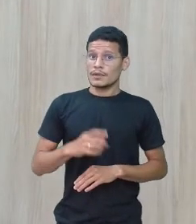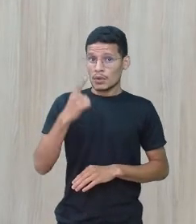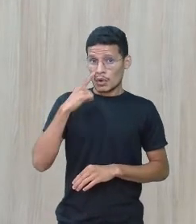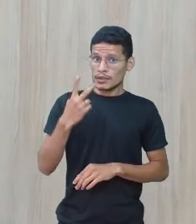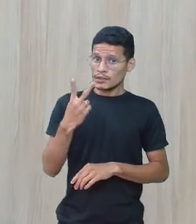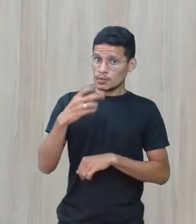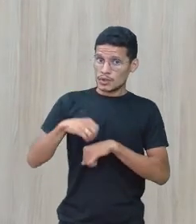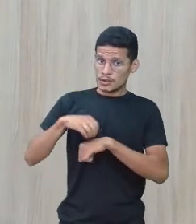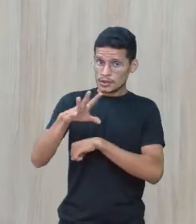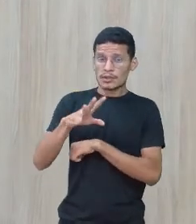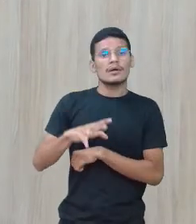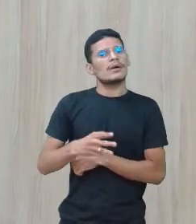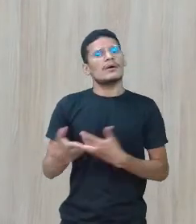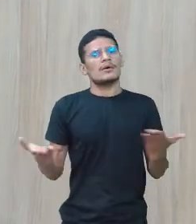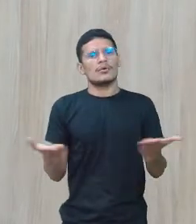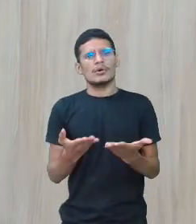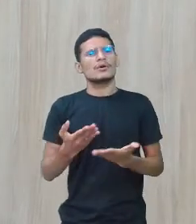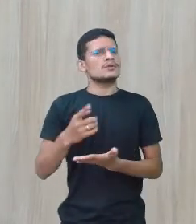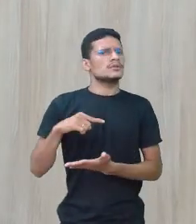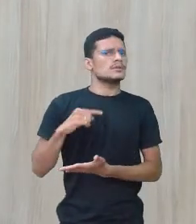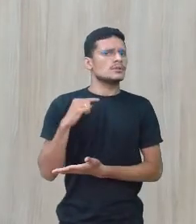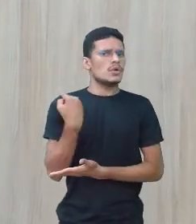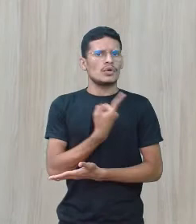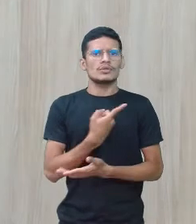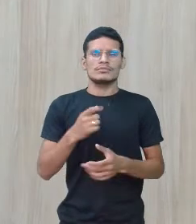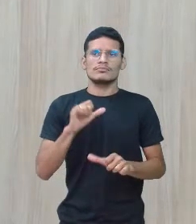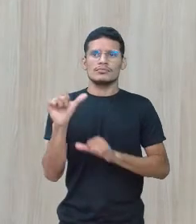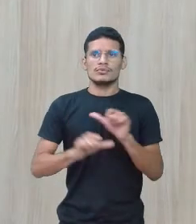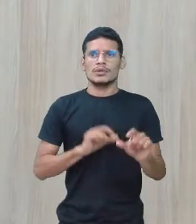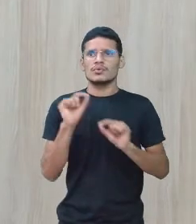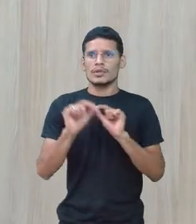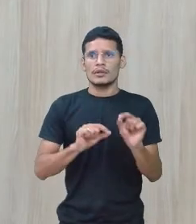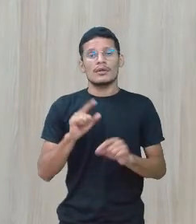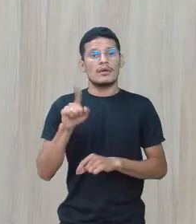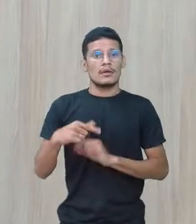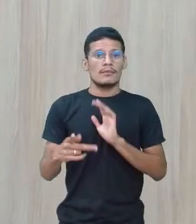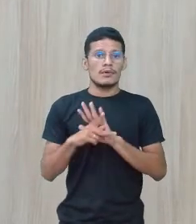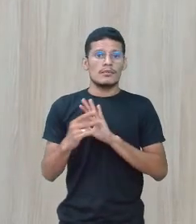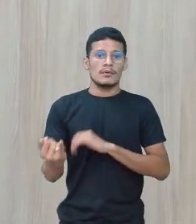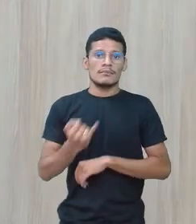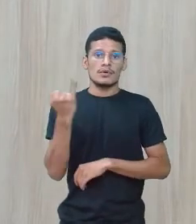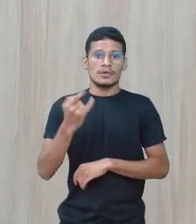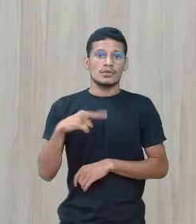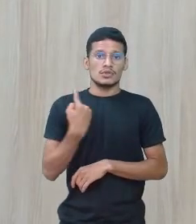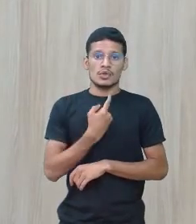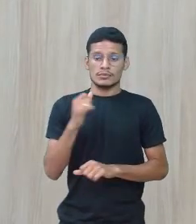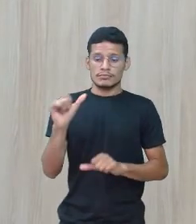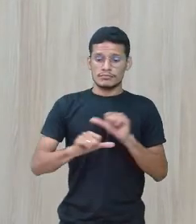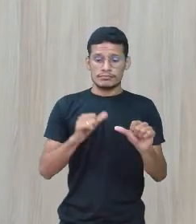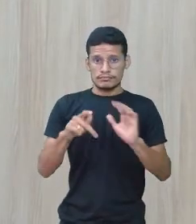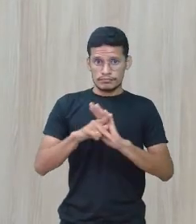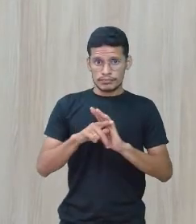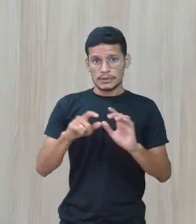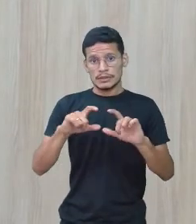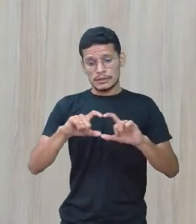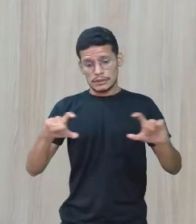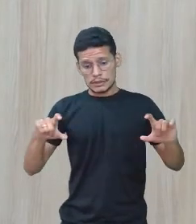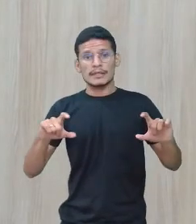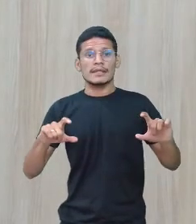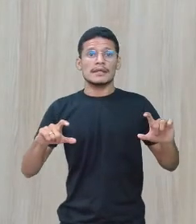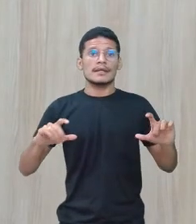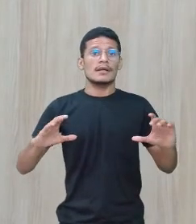dica. Se a gente trocar, por exemplo, é fundamental a gente conseguir trocar a segunda oração inteira por